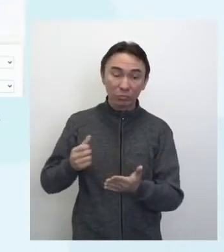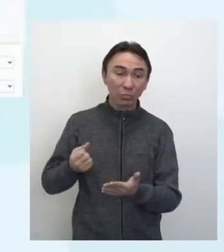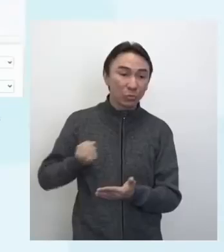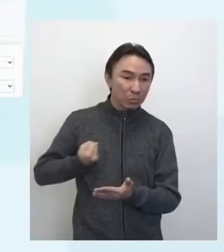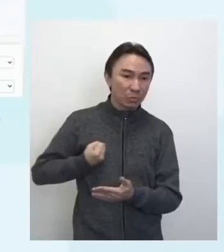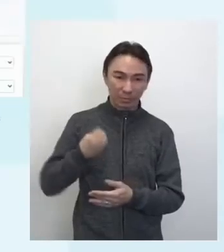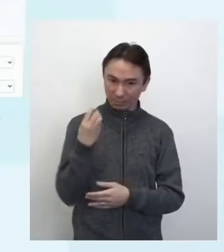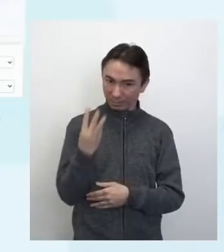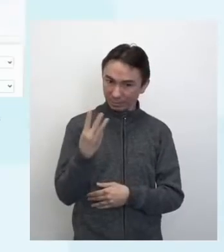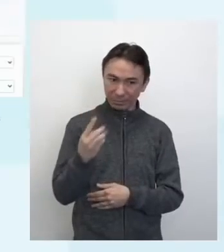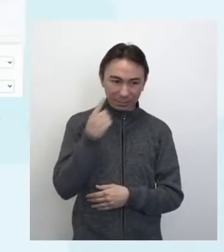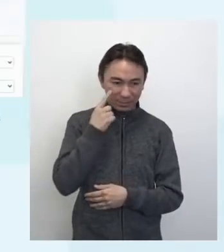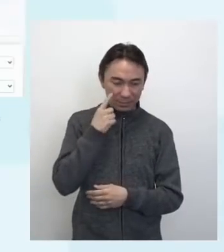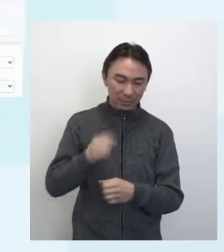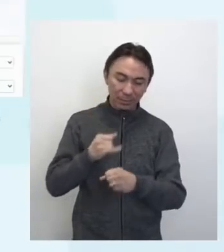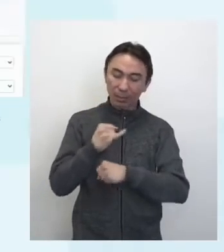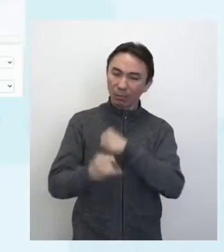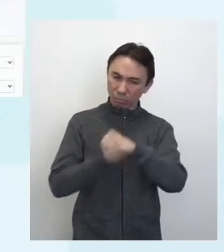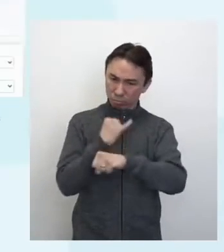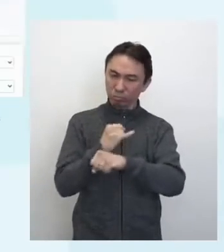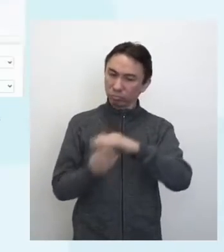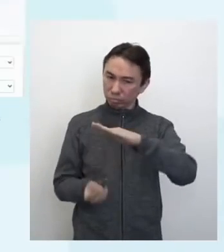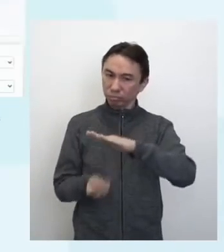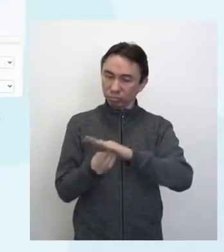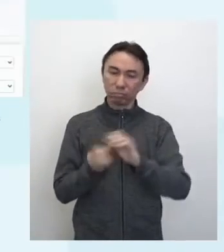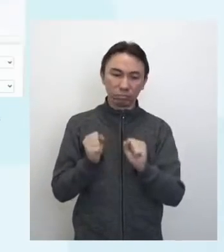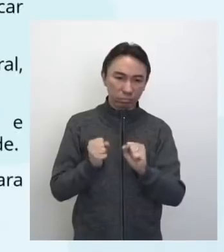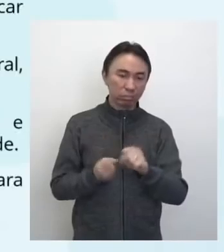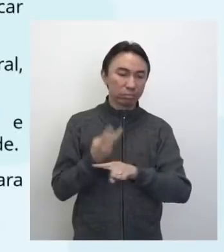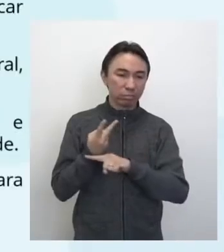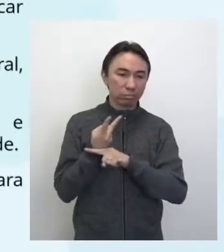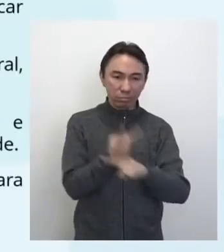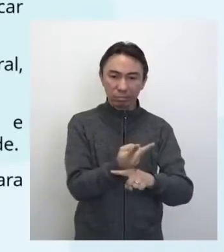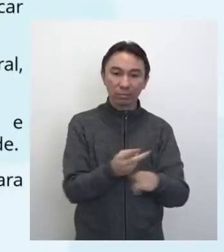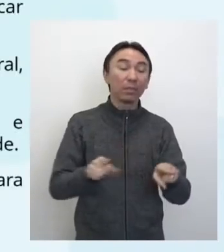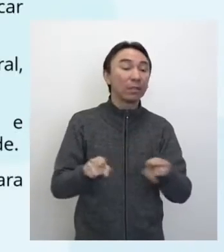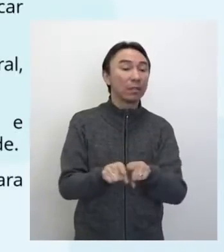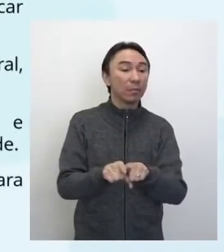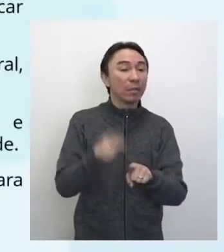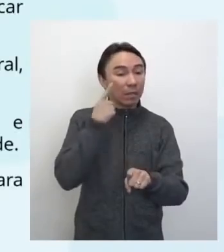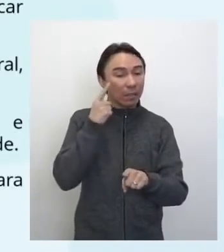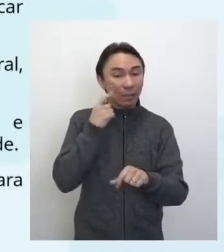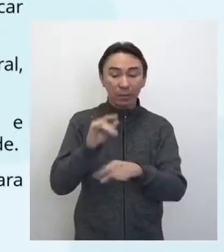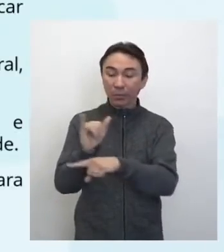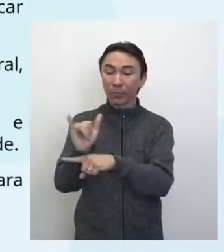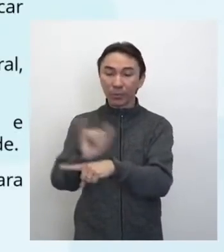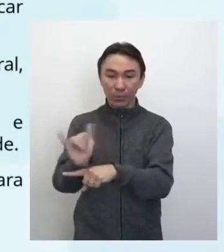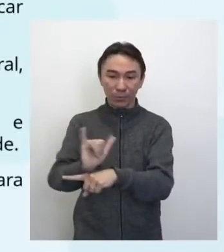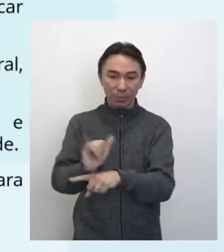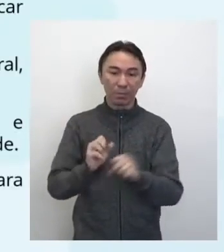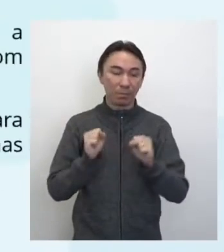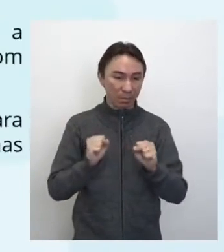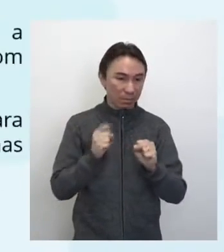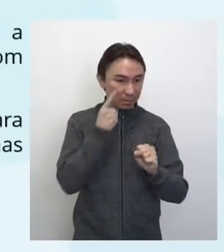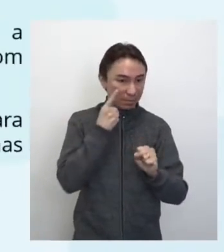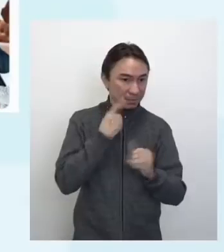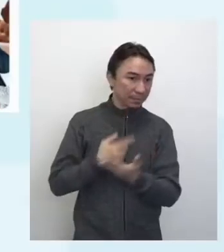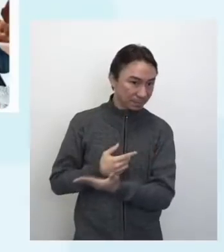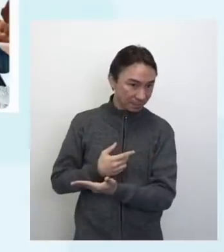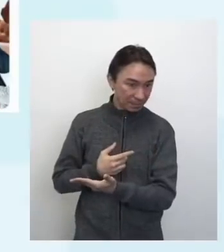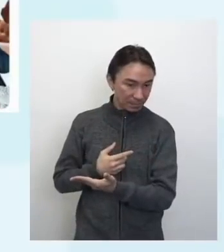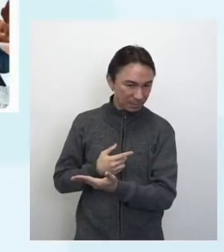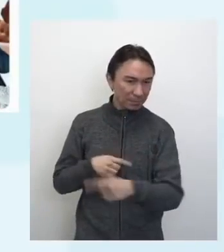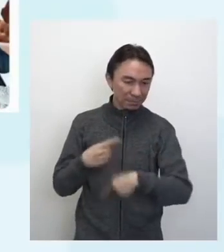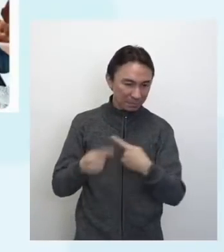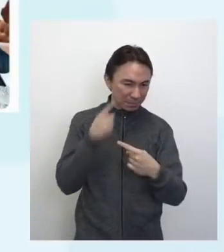ao instalar no repositório vocês podem buscar no consultório ou também lá no YouTube e a gente vai falar sobre famílias habilidades estão aí eles vão